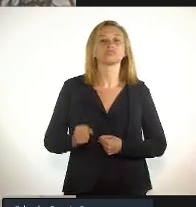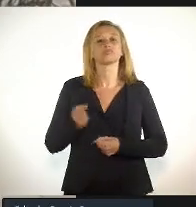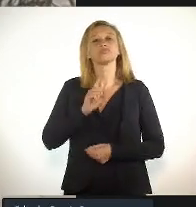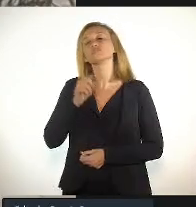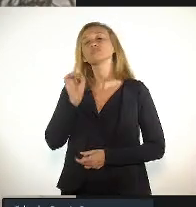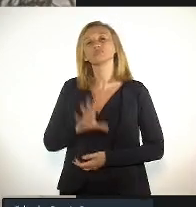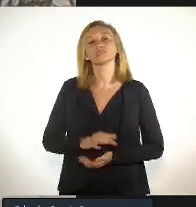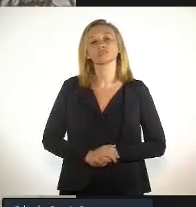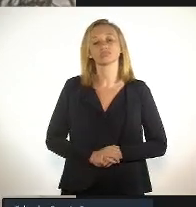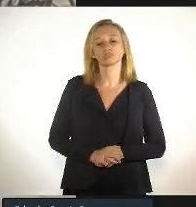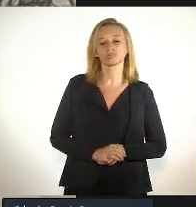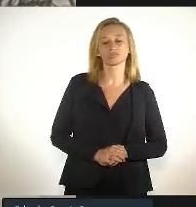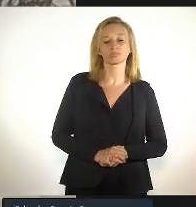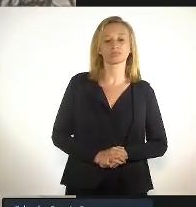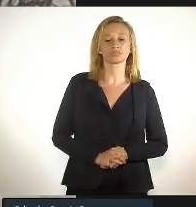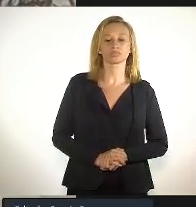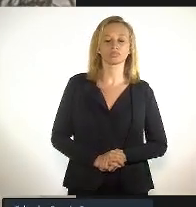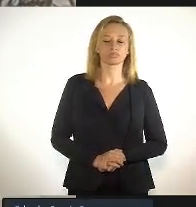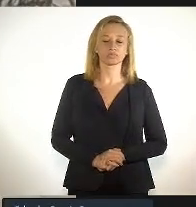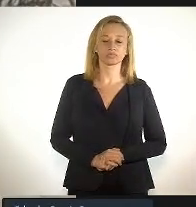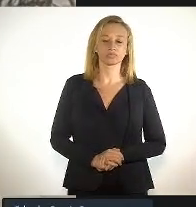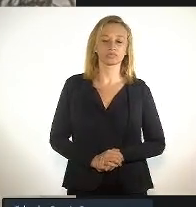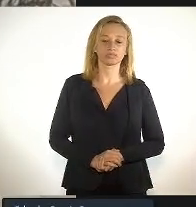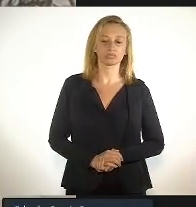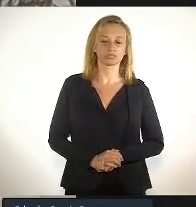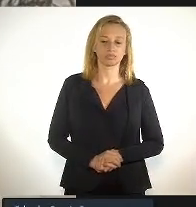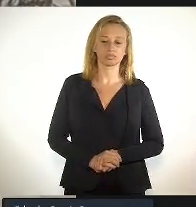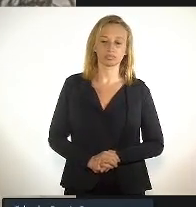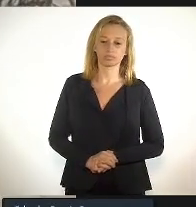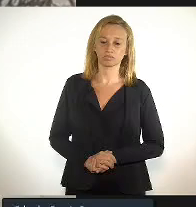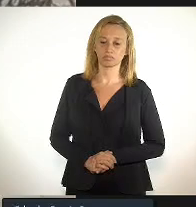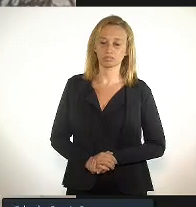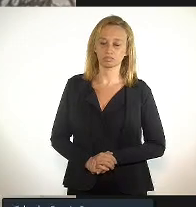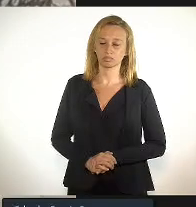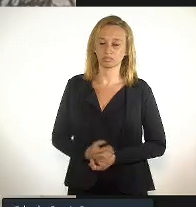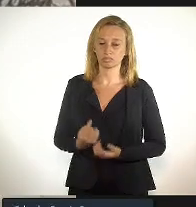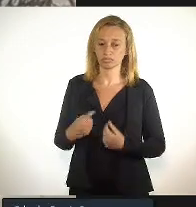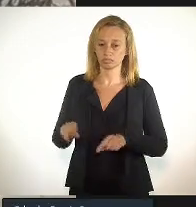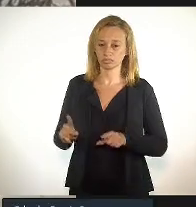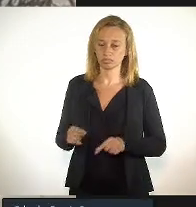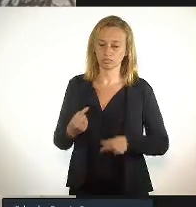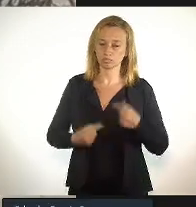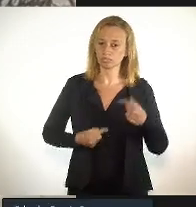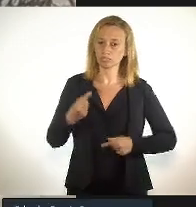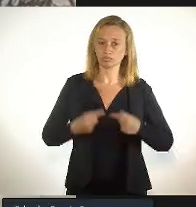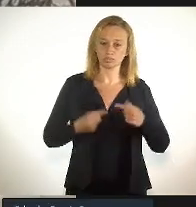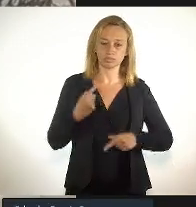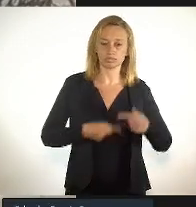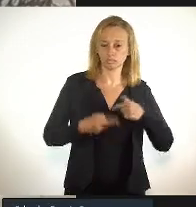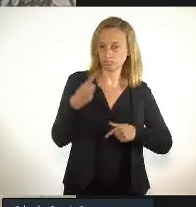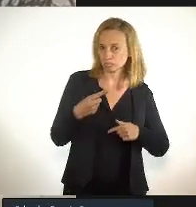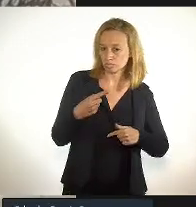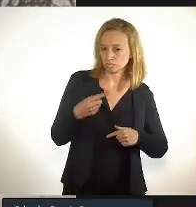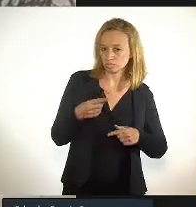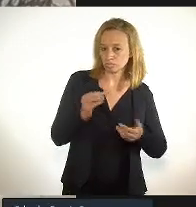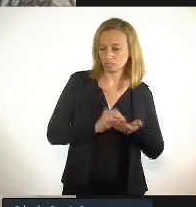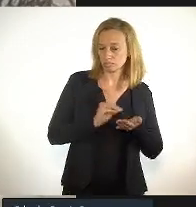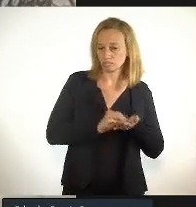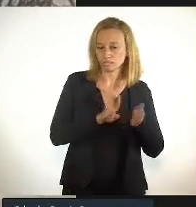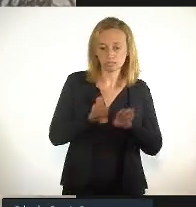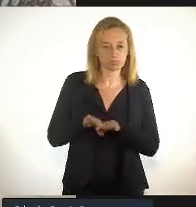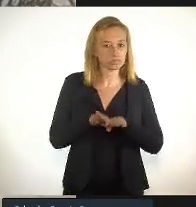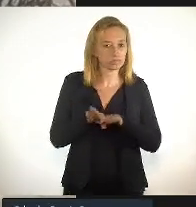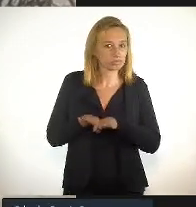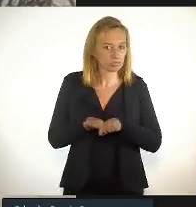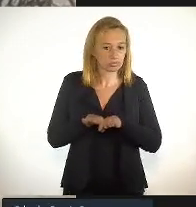é descentralizada de uma opção política pela superação das desigualdades